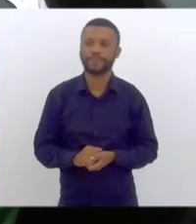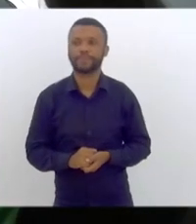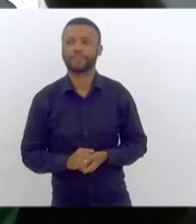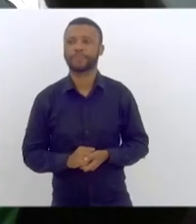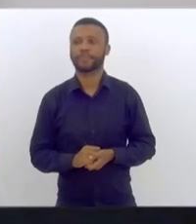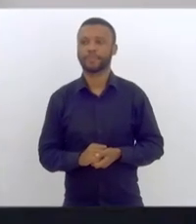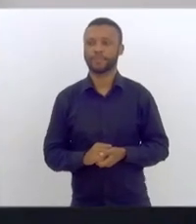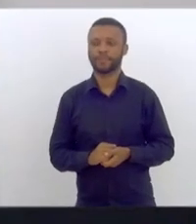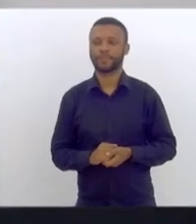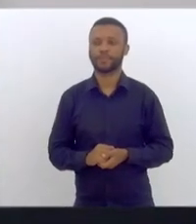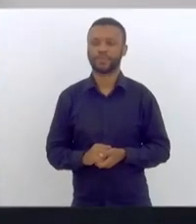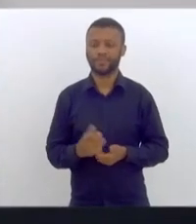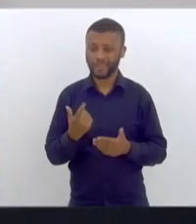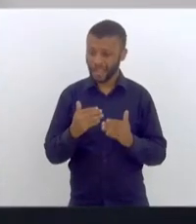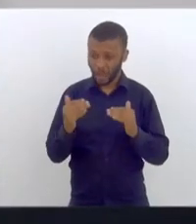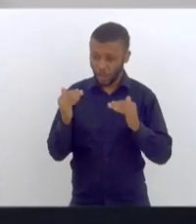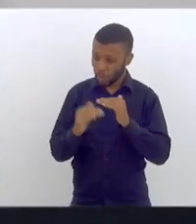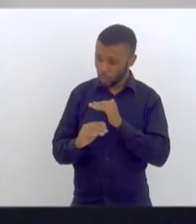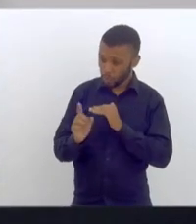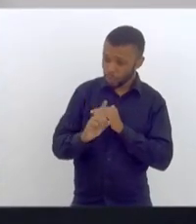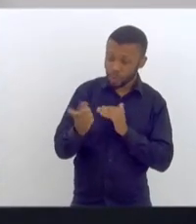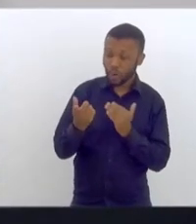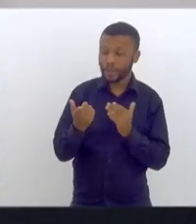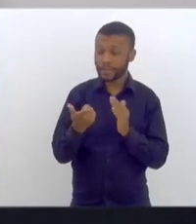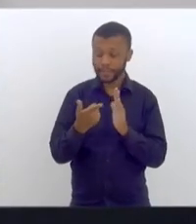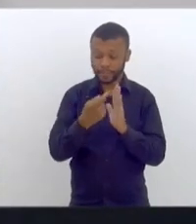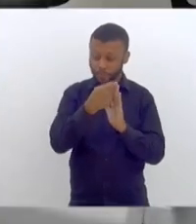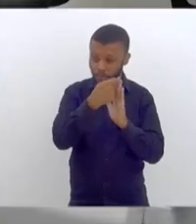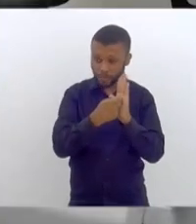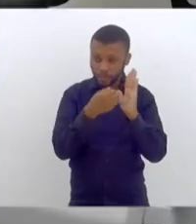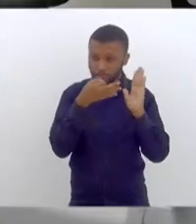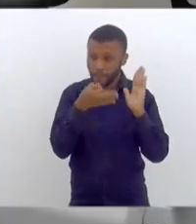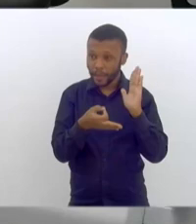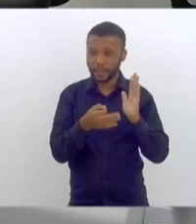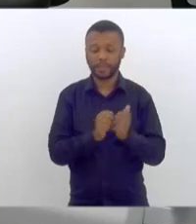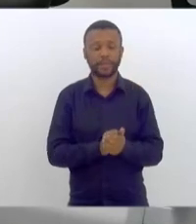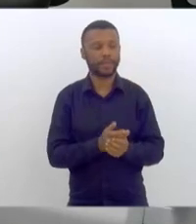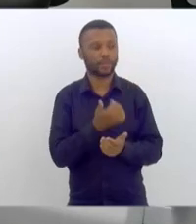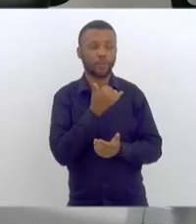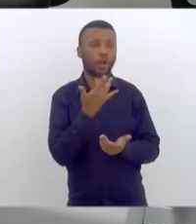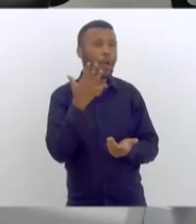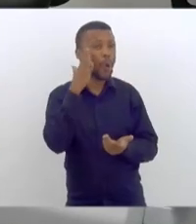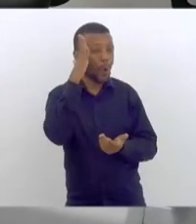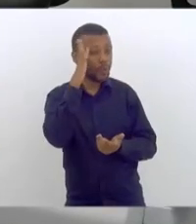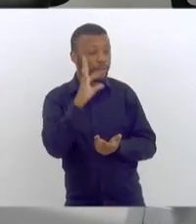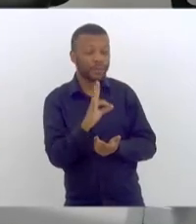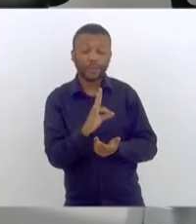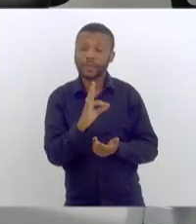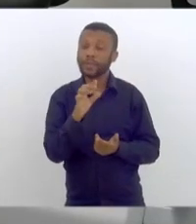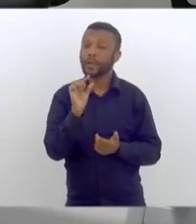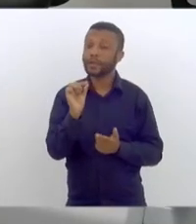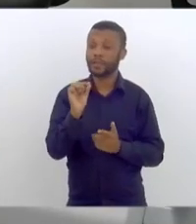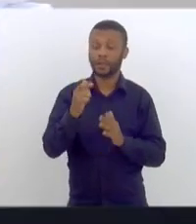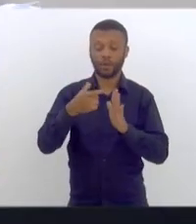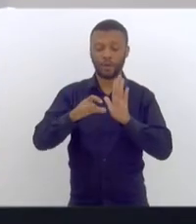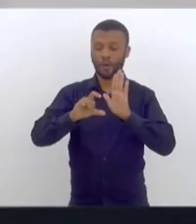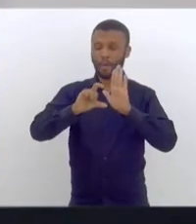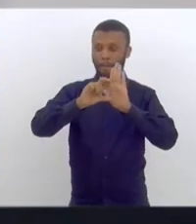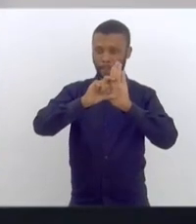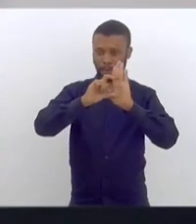a emenda nós acho que eu não me fiz entender o parágrafo o